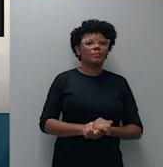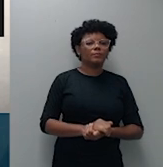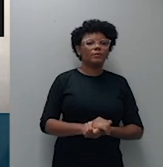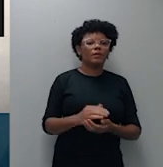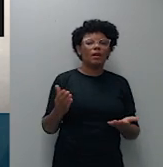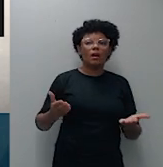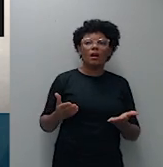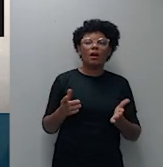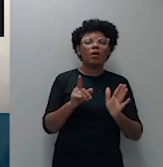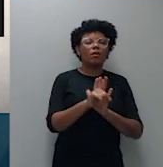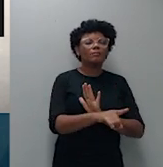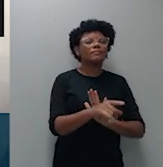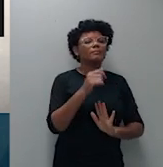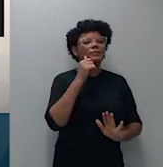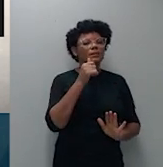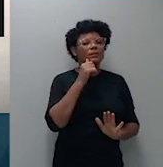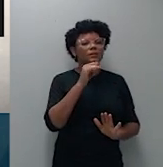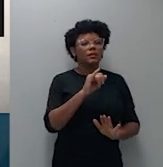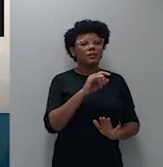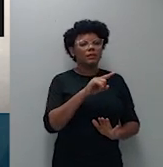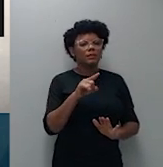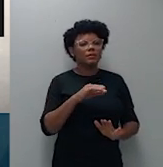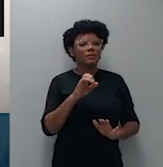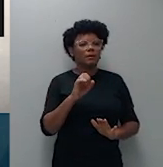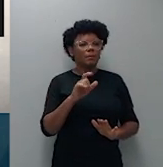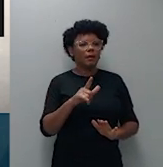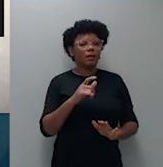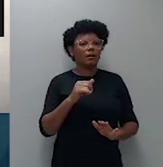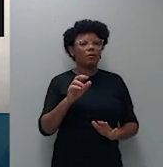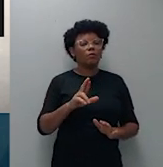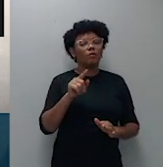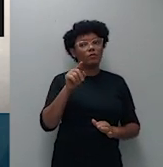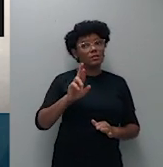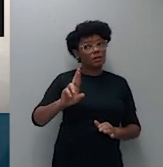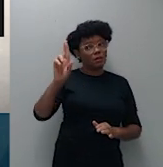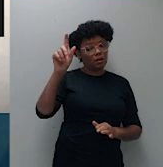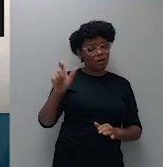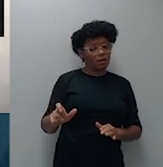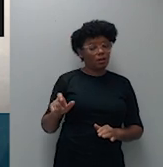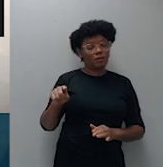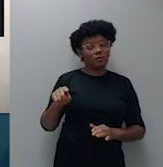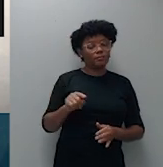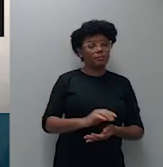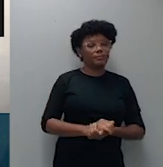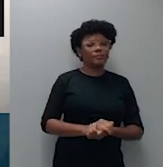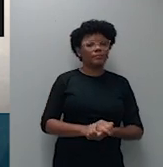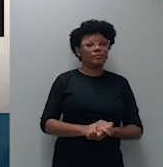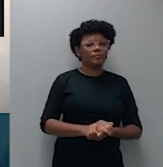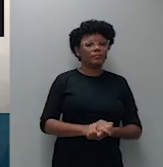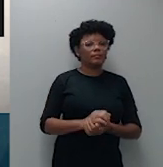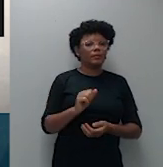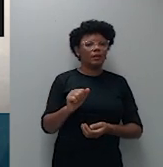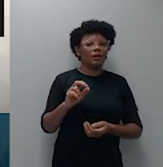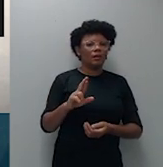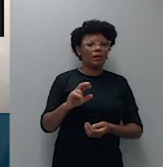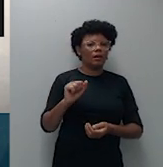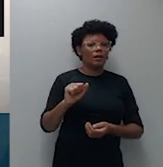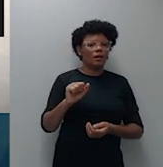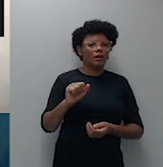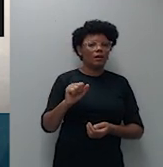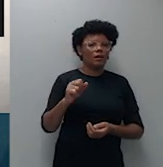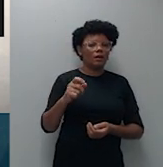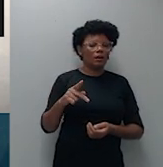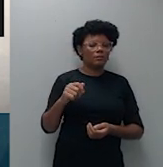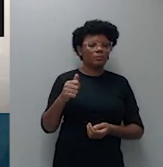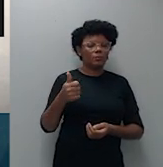para Isabel silência é relatora do aresp